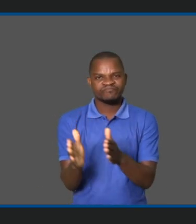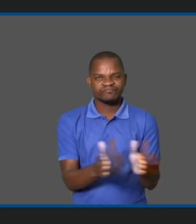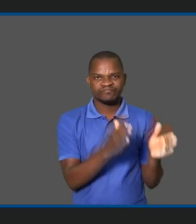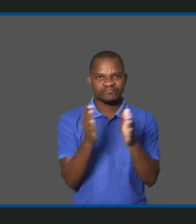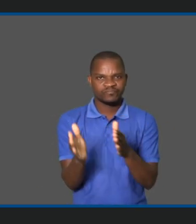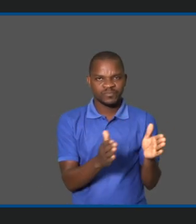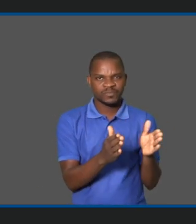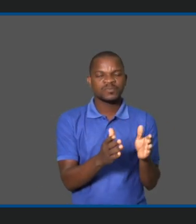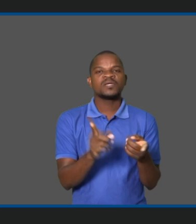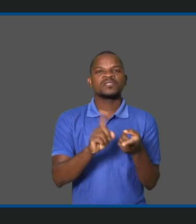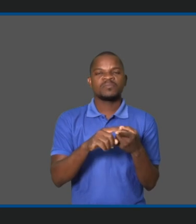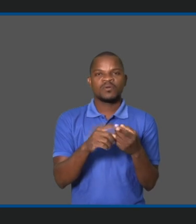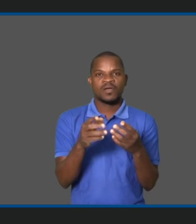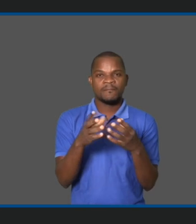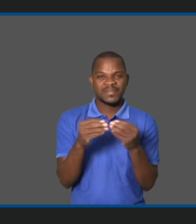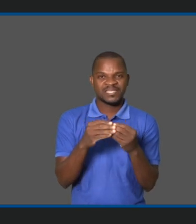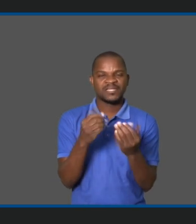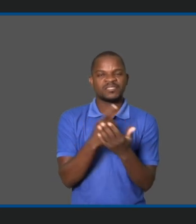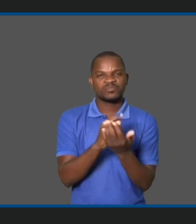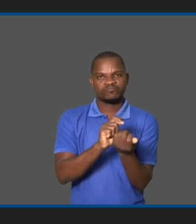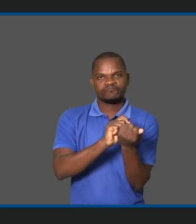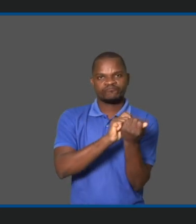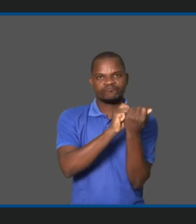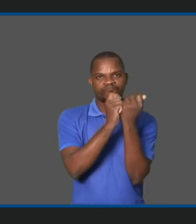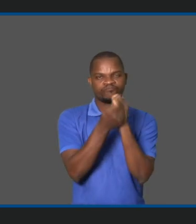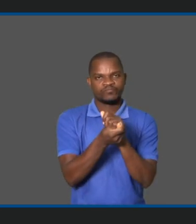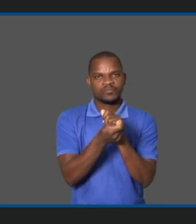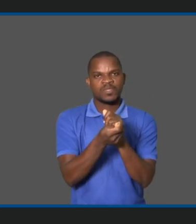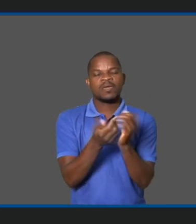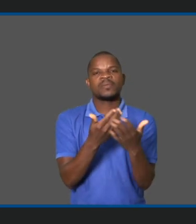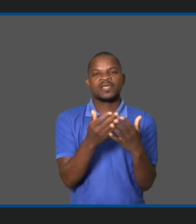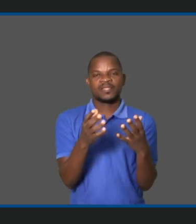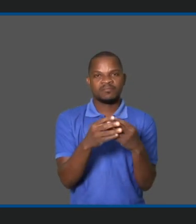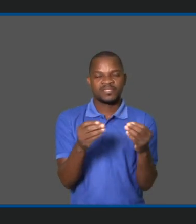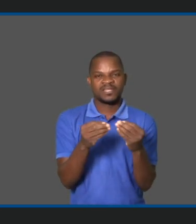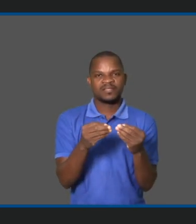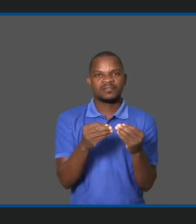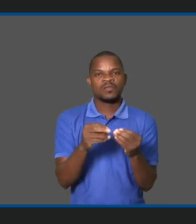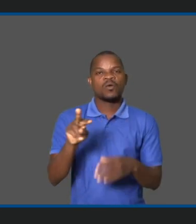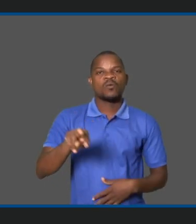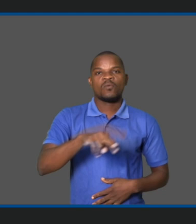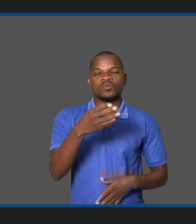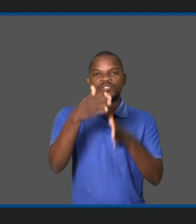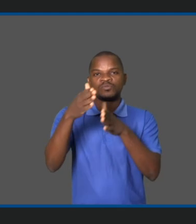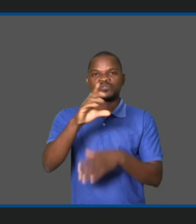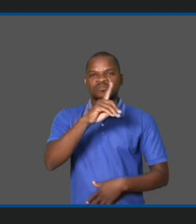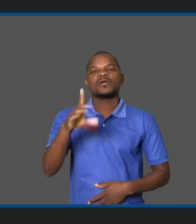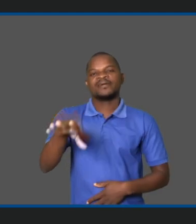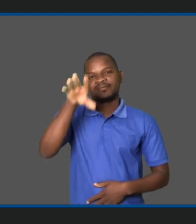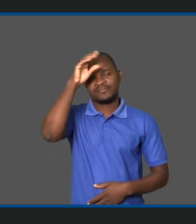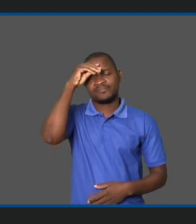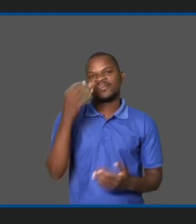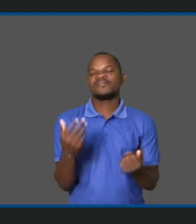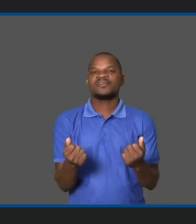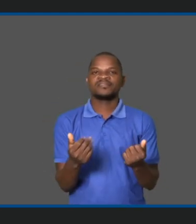que as informações sejam acessíveis para todos poderem acompanhar as informações. Mas também,